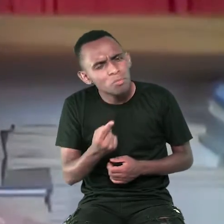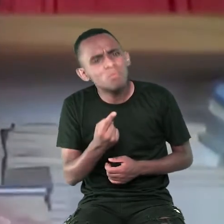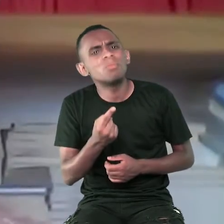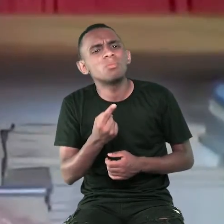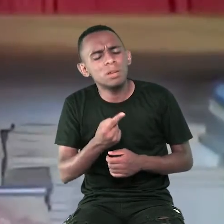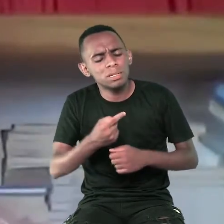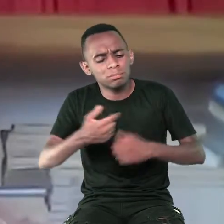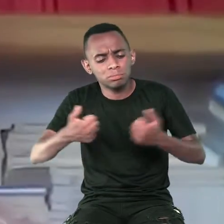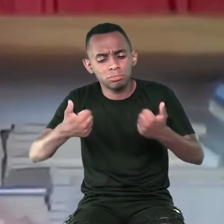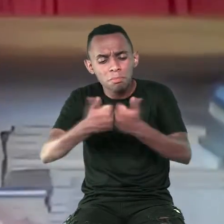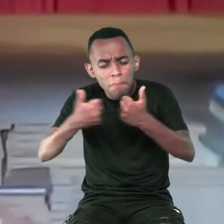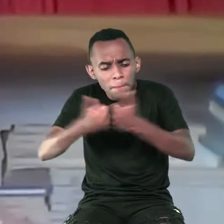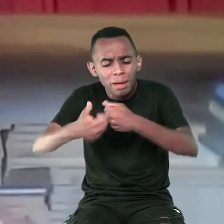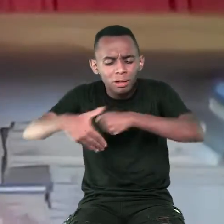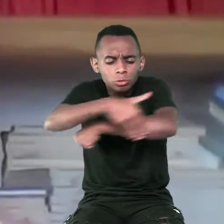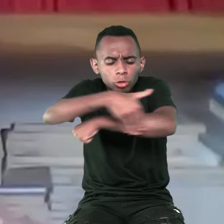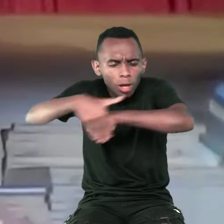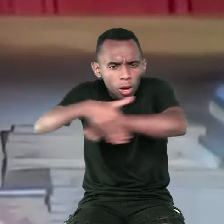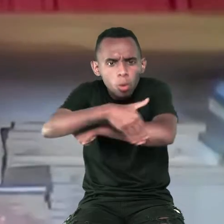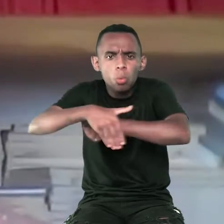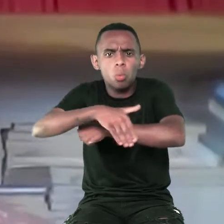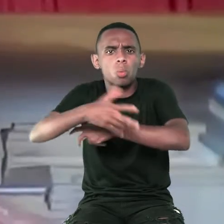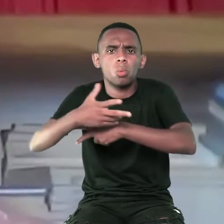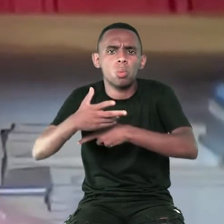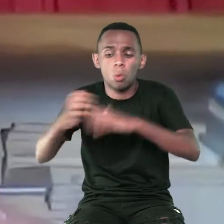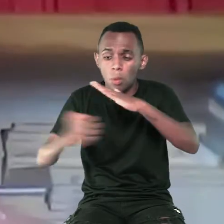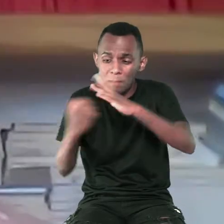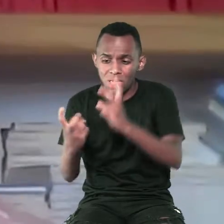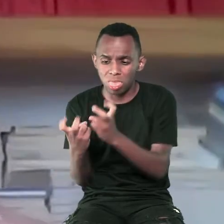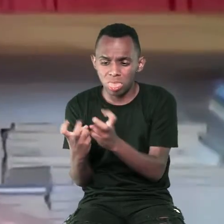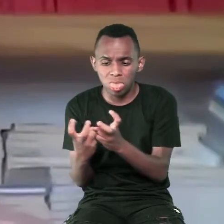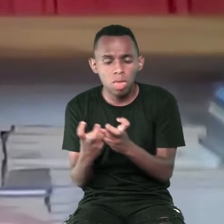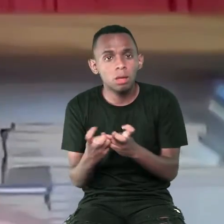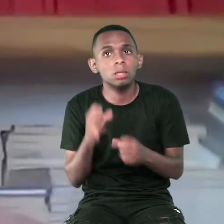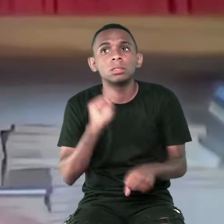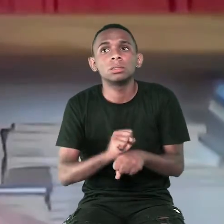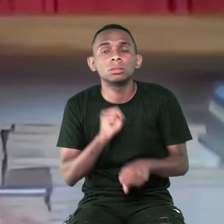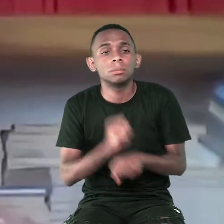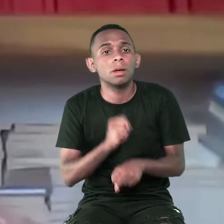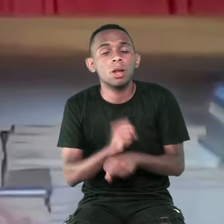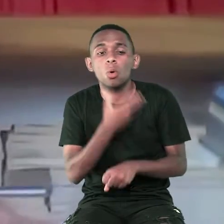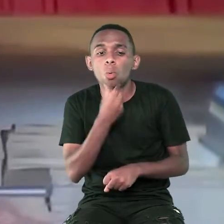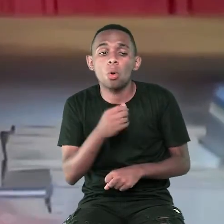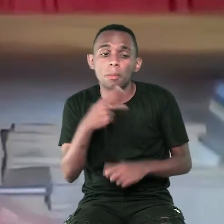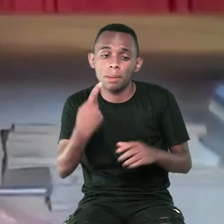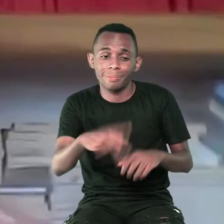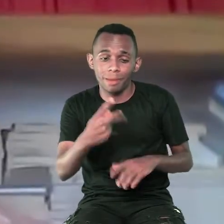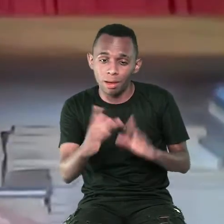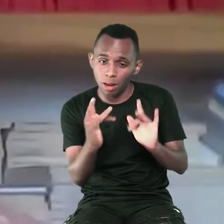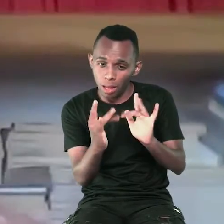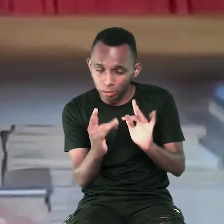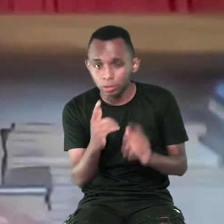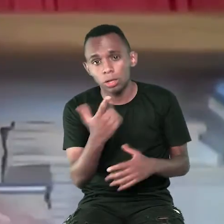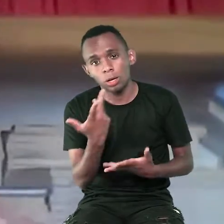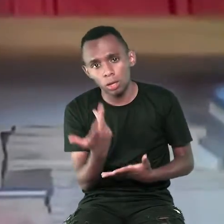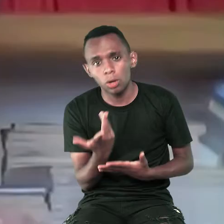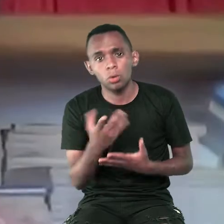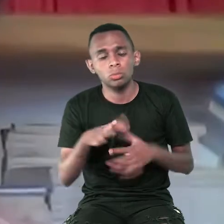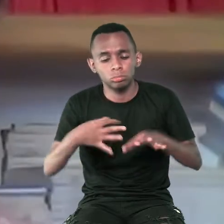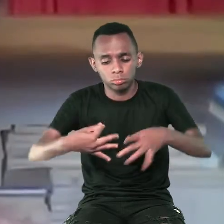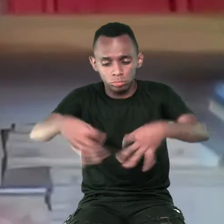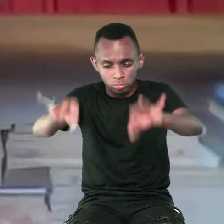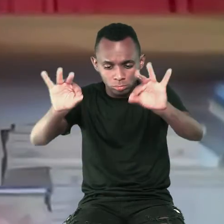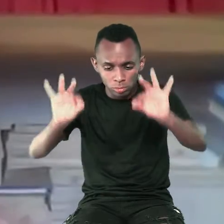da estrada, né, perto de uma mineradora, esperando o homem com quem ela tinha relação, né, estendendo uma